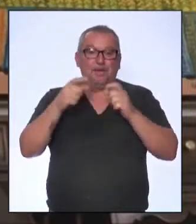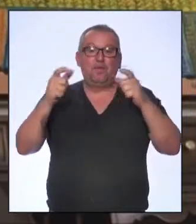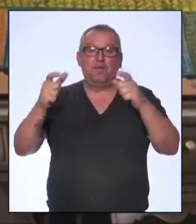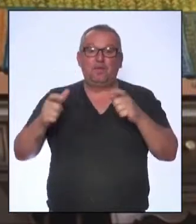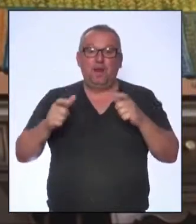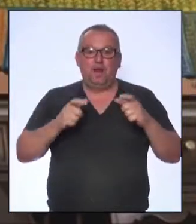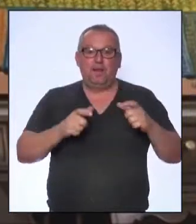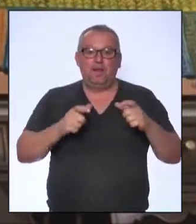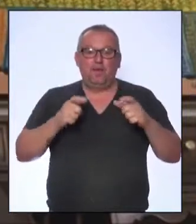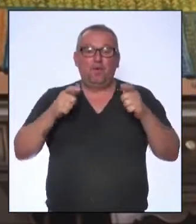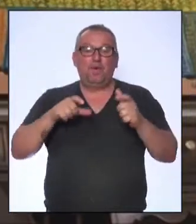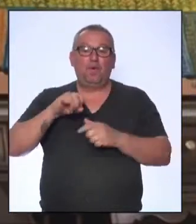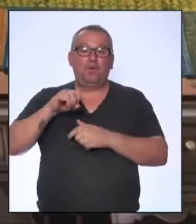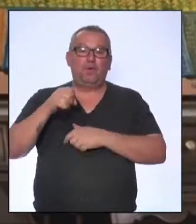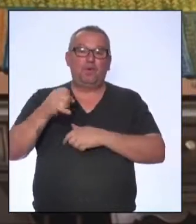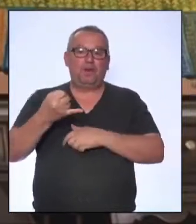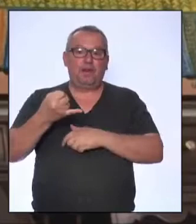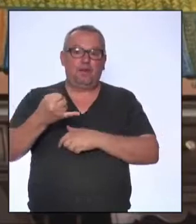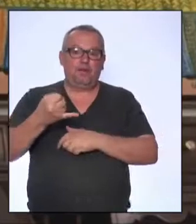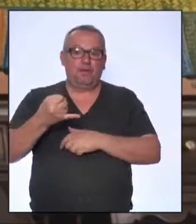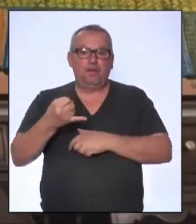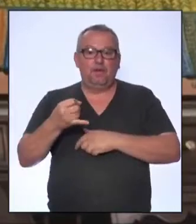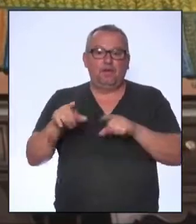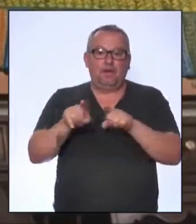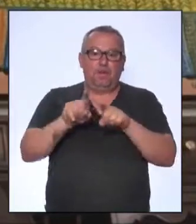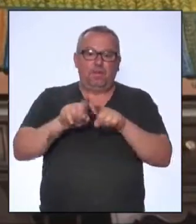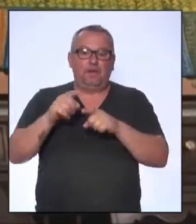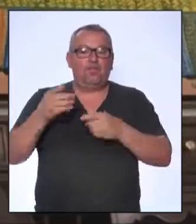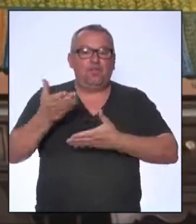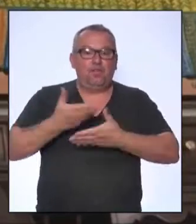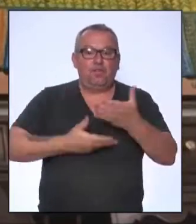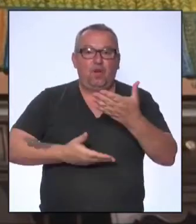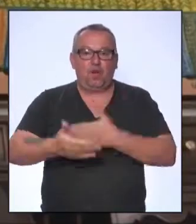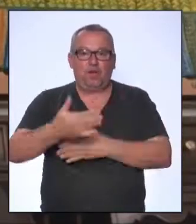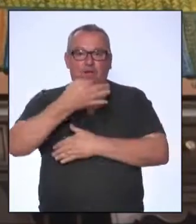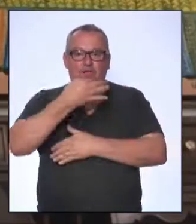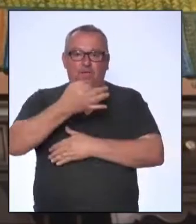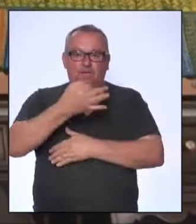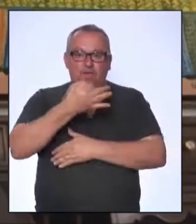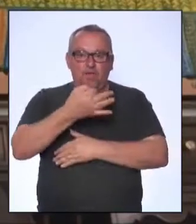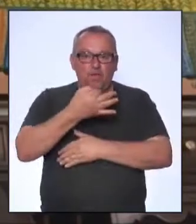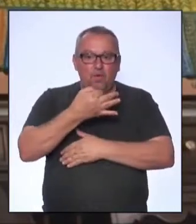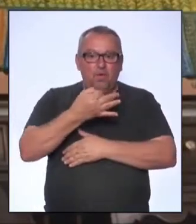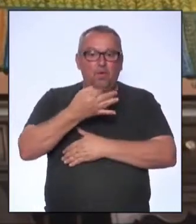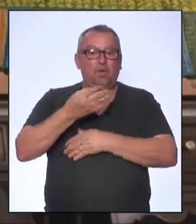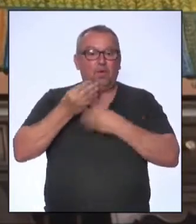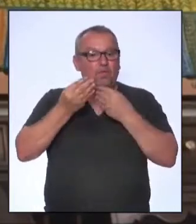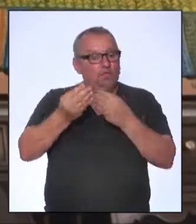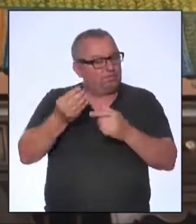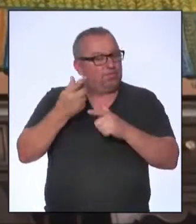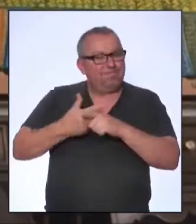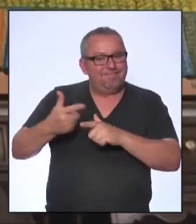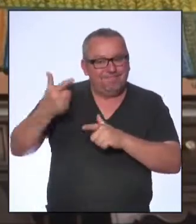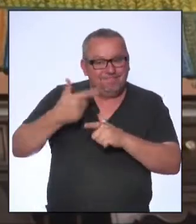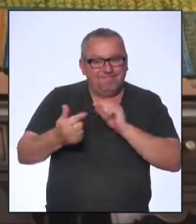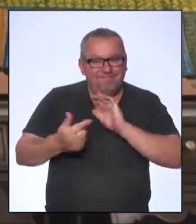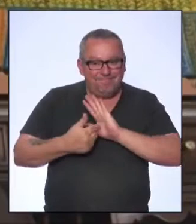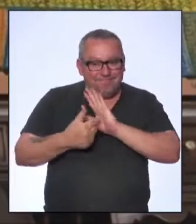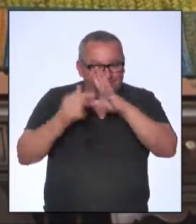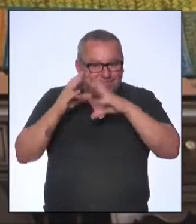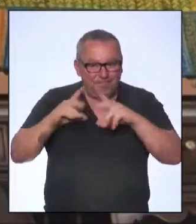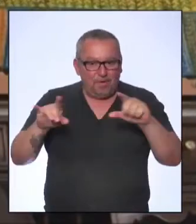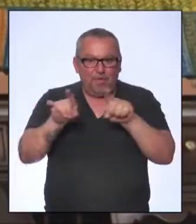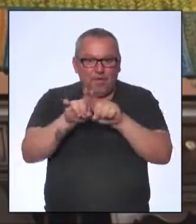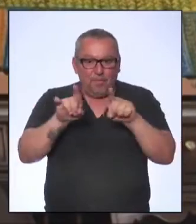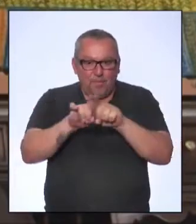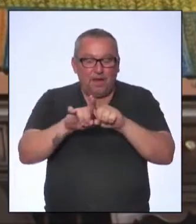espaço uma oportunidade de trocas, né, de sugestões, de trazer problemas. E nesse espírito a